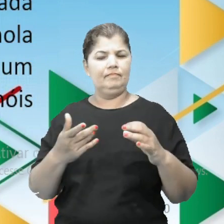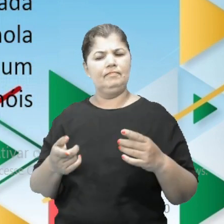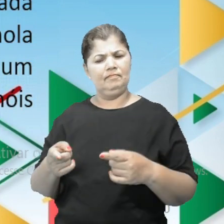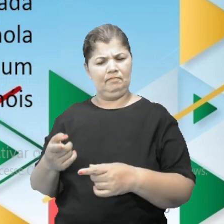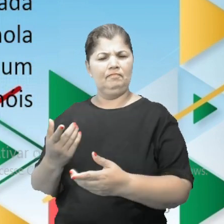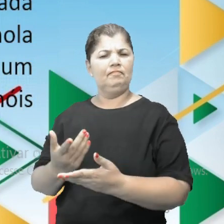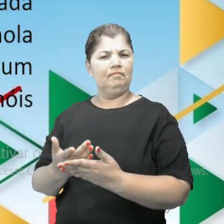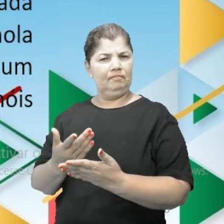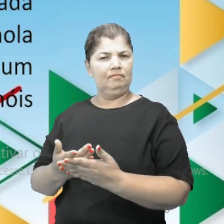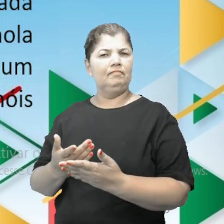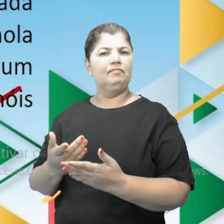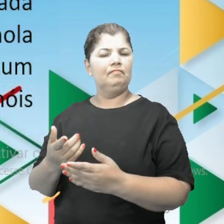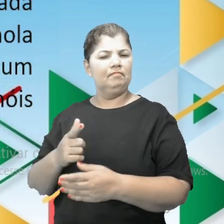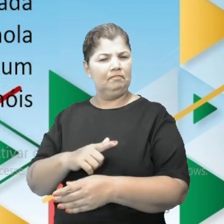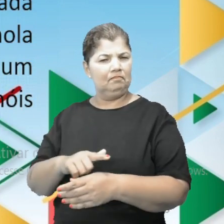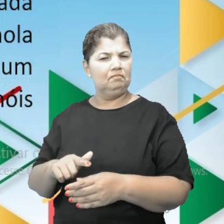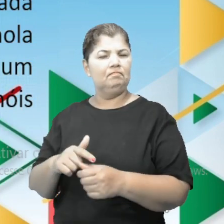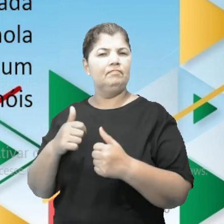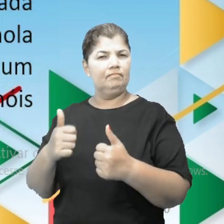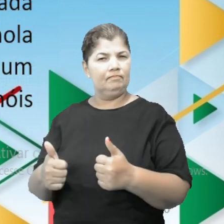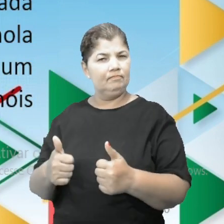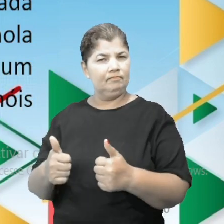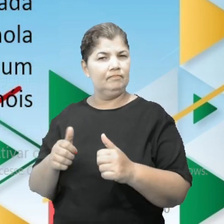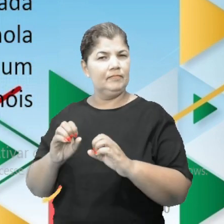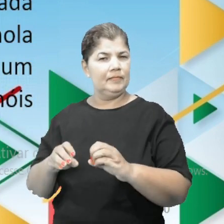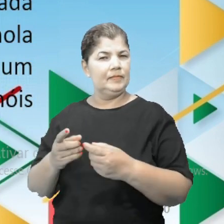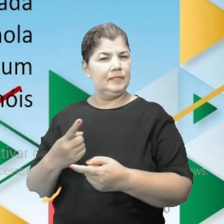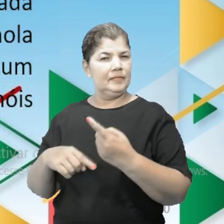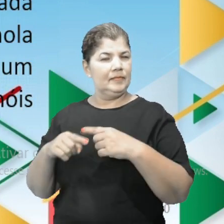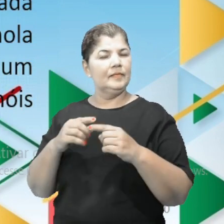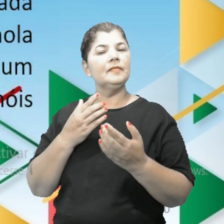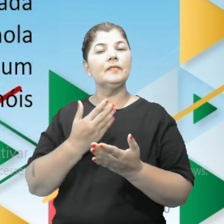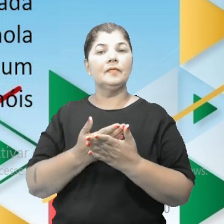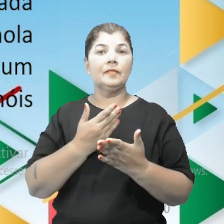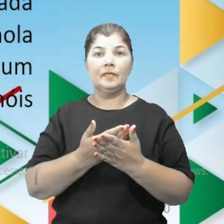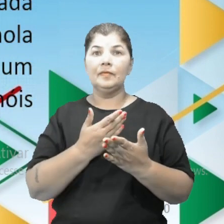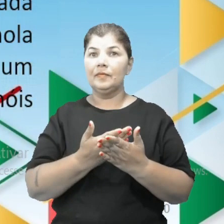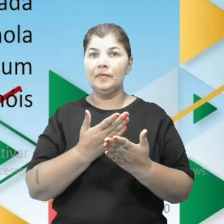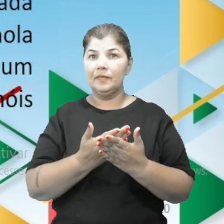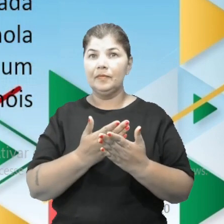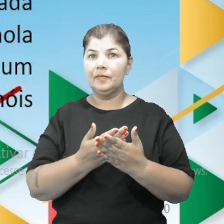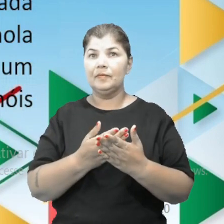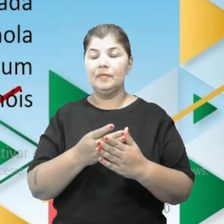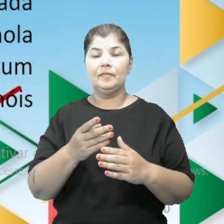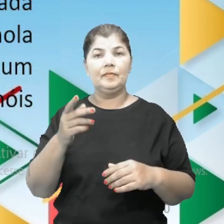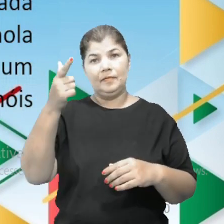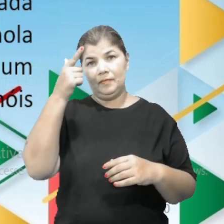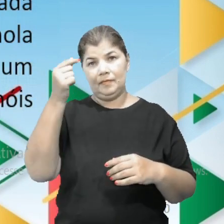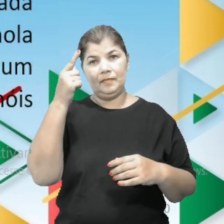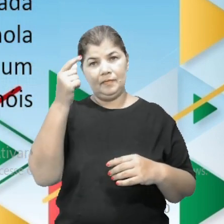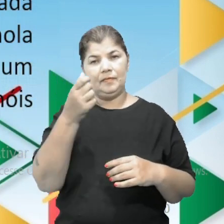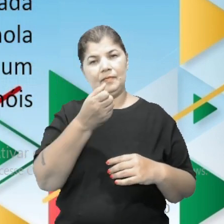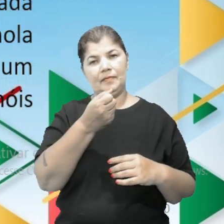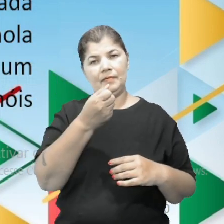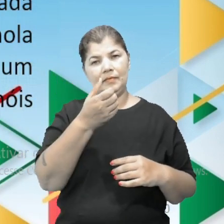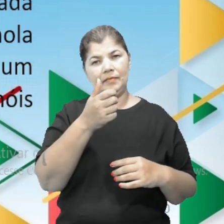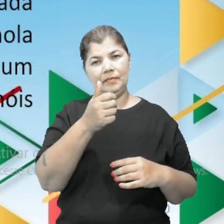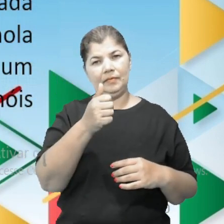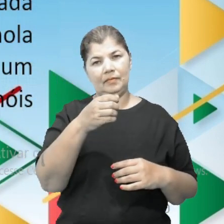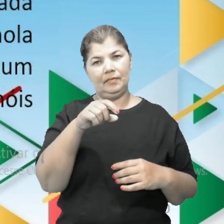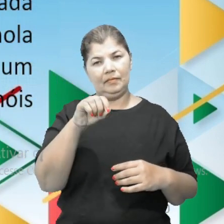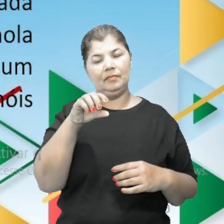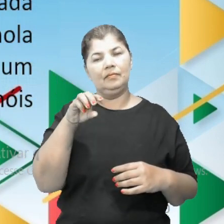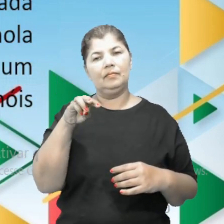uma educação esmerada, tendo estudado, inclusive, na Universidade de São Marcos,